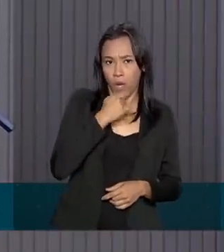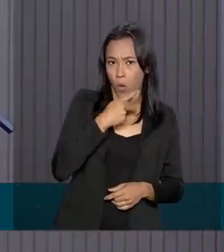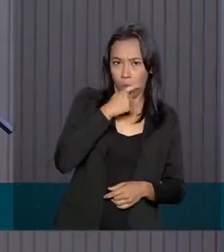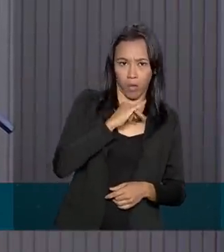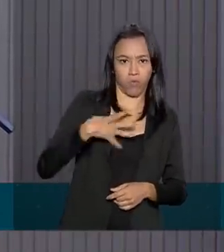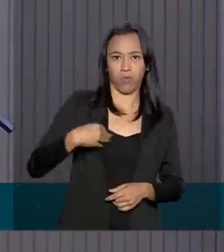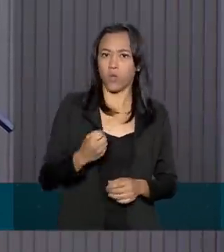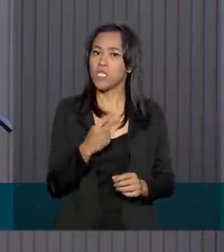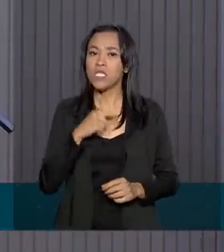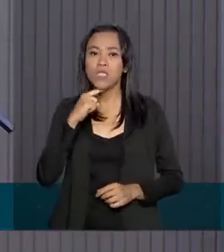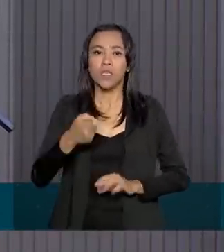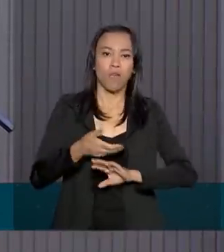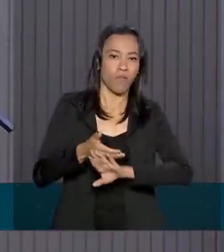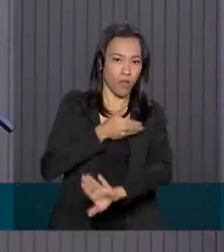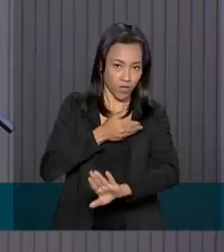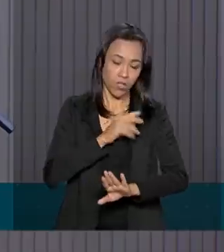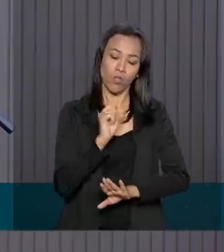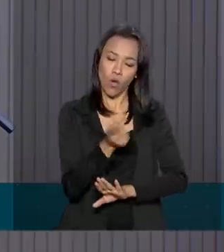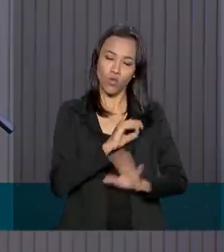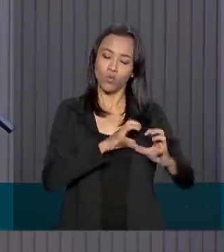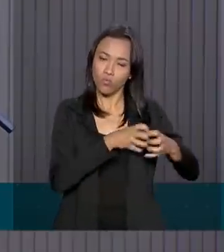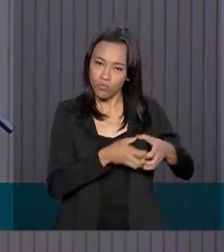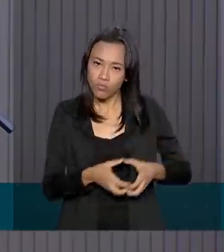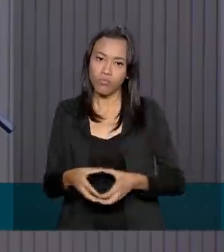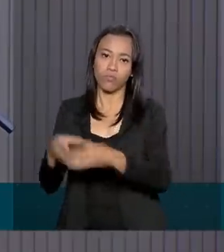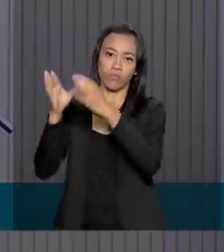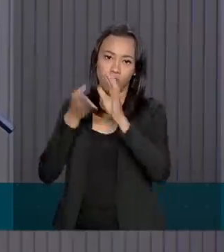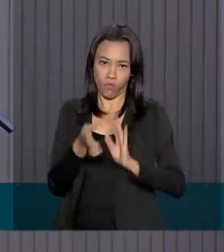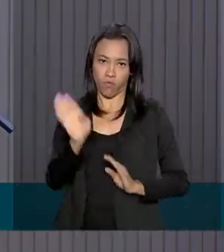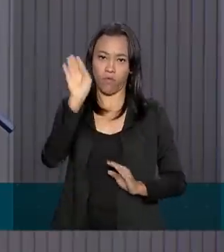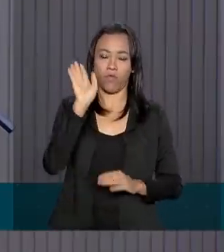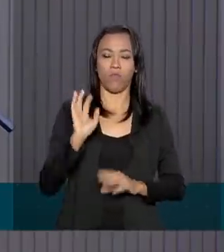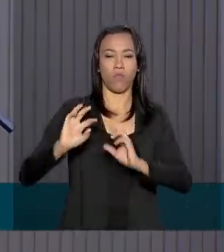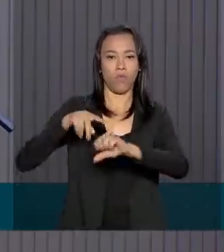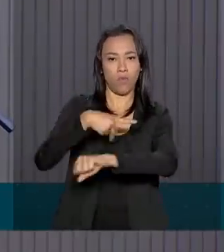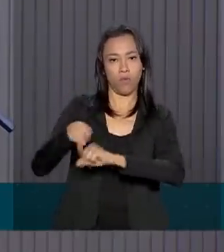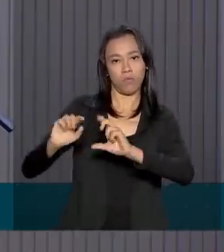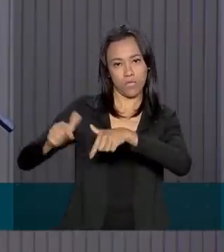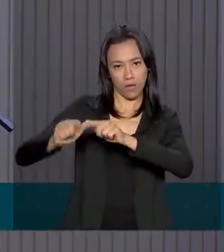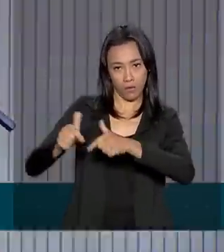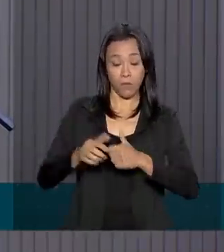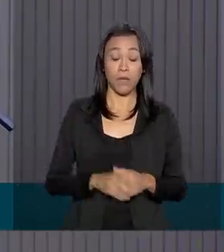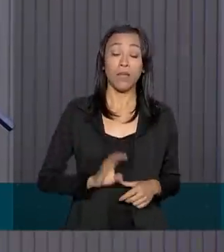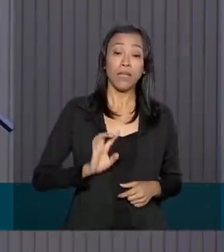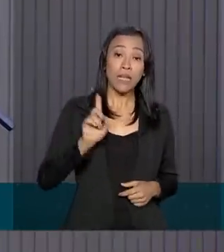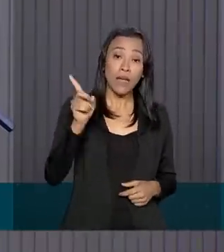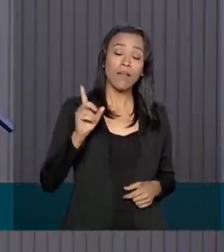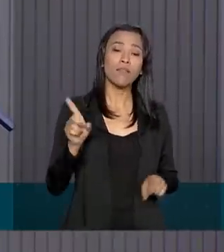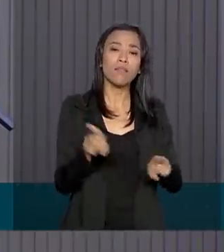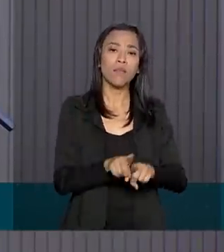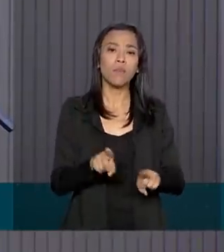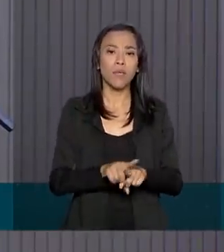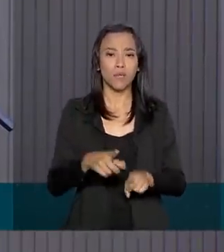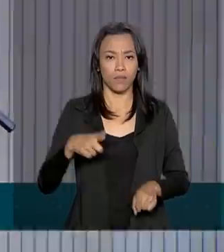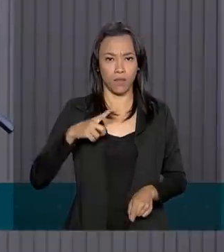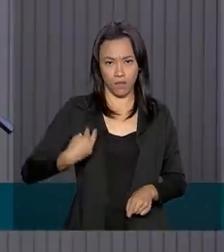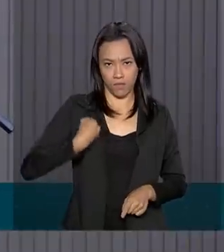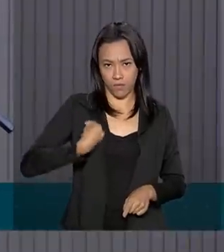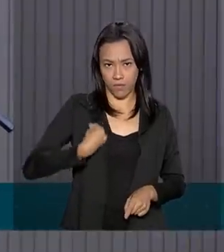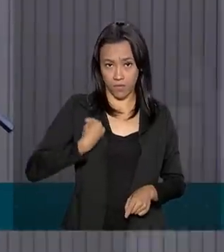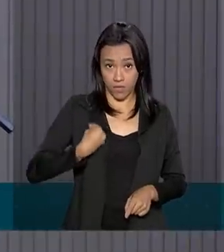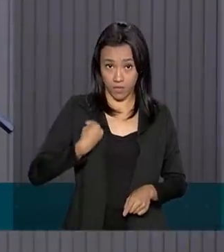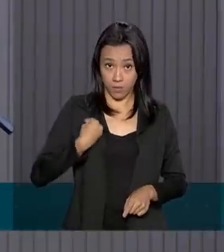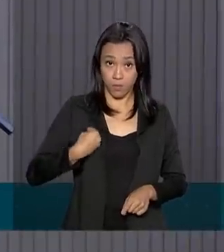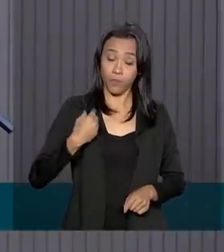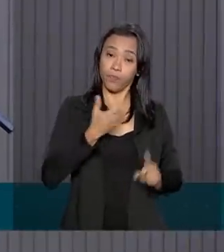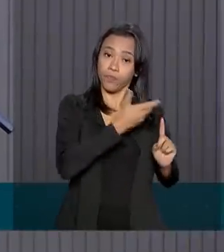filho, estivemos juntos lá. E lá também esteve o nosso querido